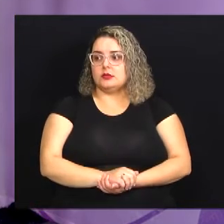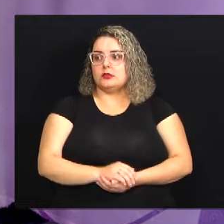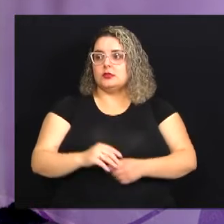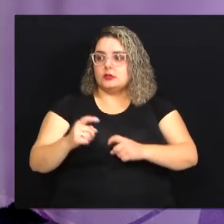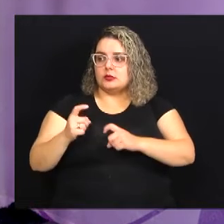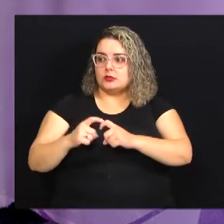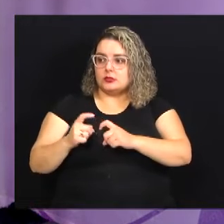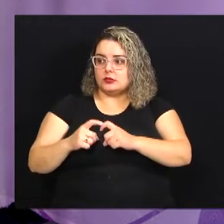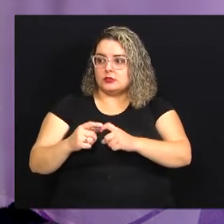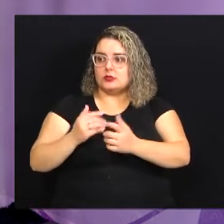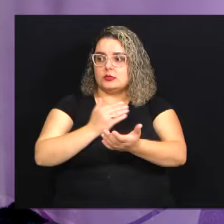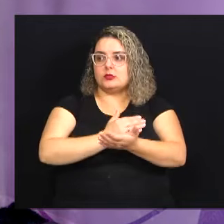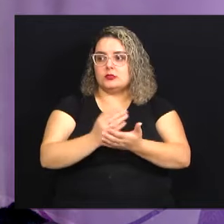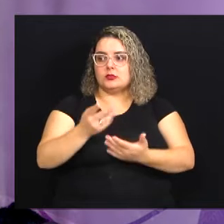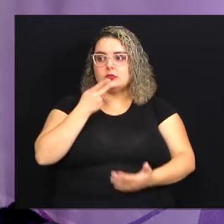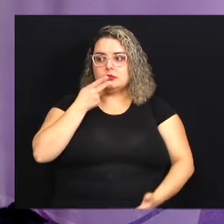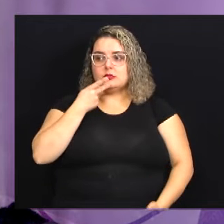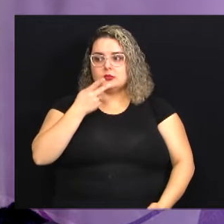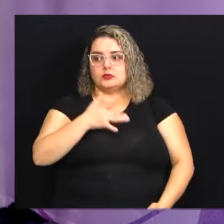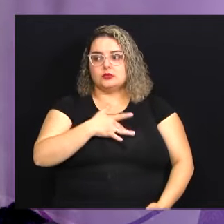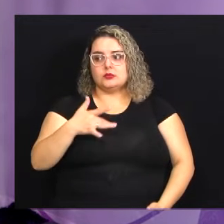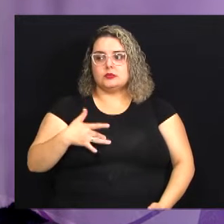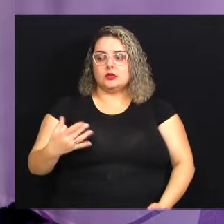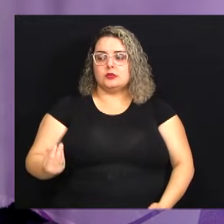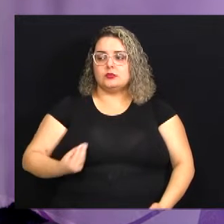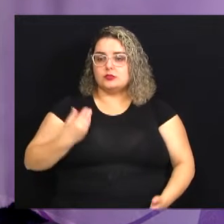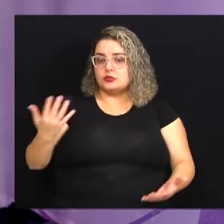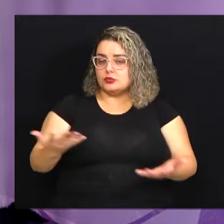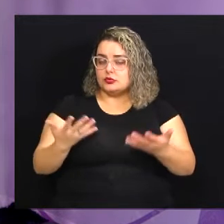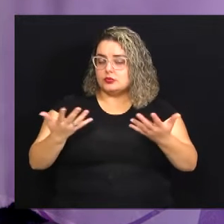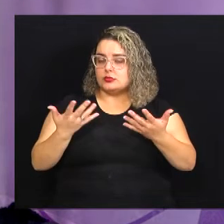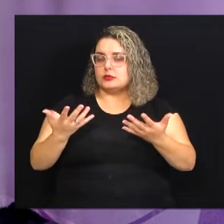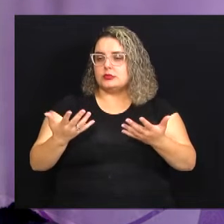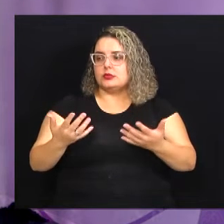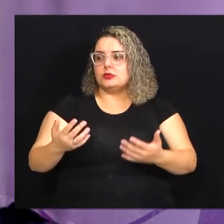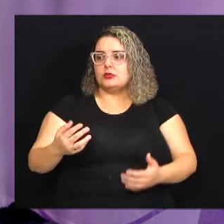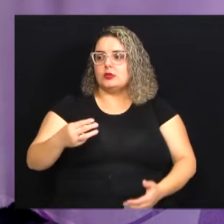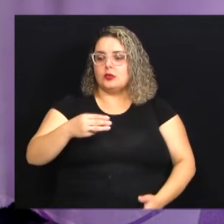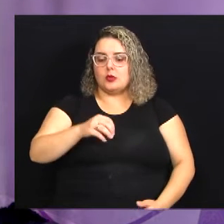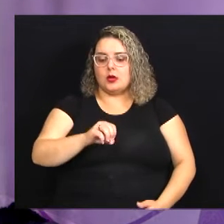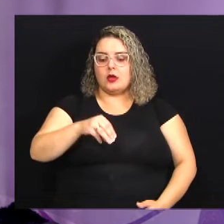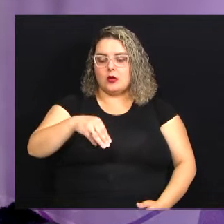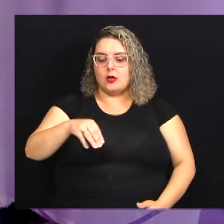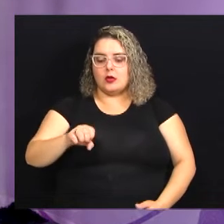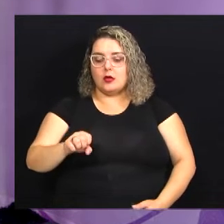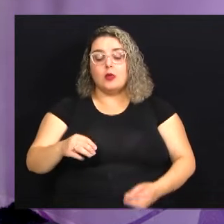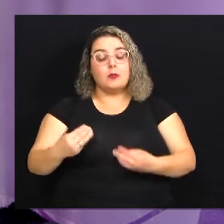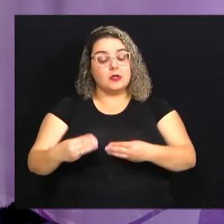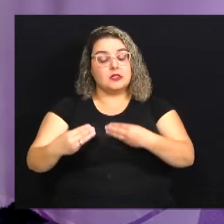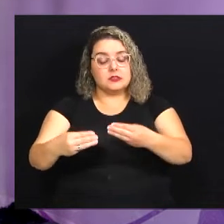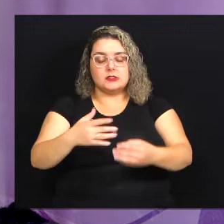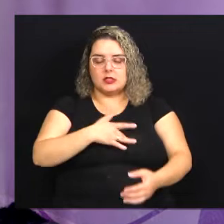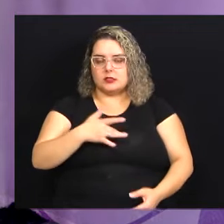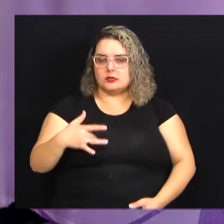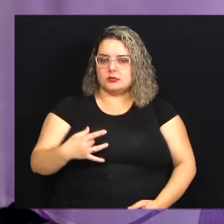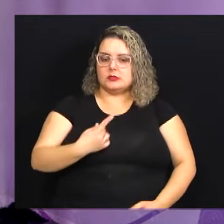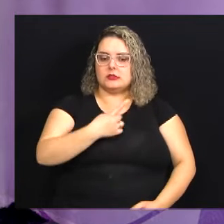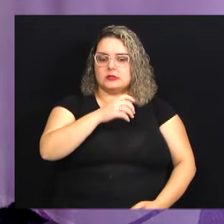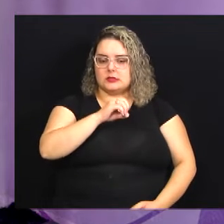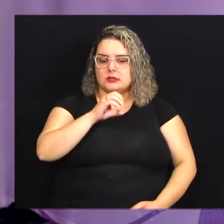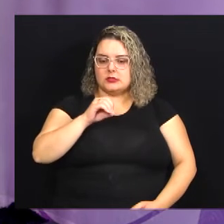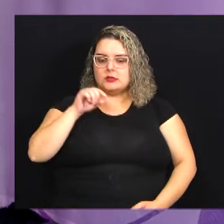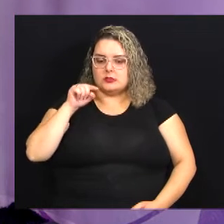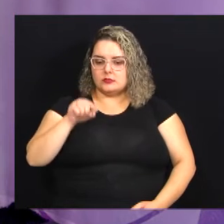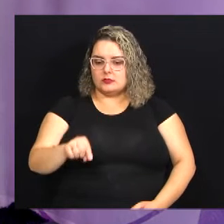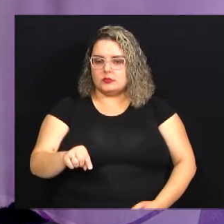doutora, eu disse logo no começo do Saúde é Vida, segundo aí o Ministério da Saúde, 100 mil novos